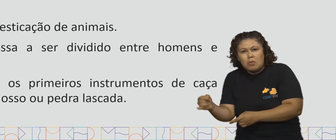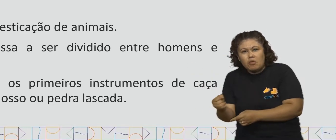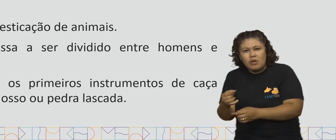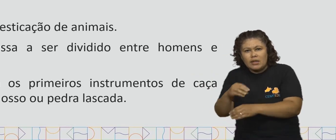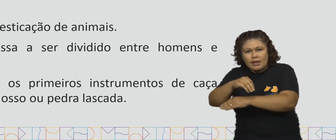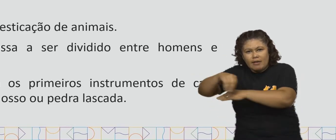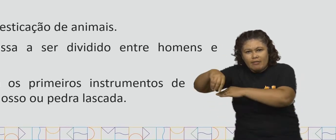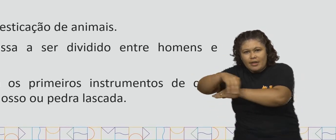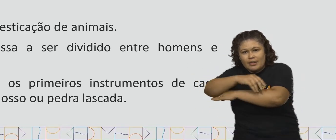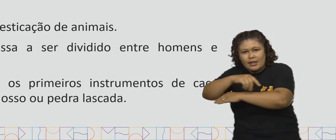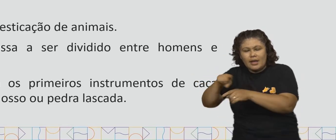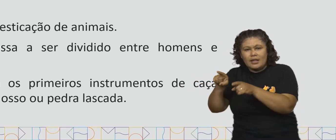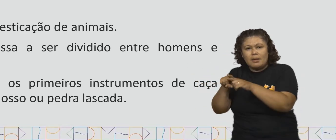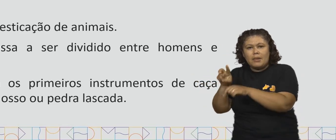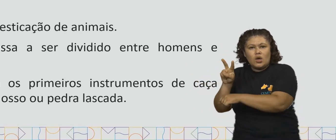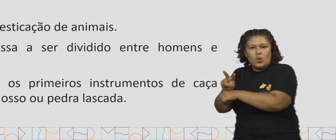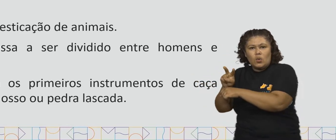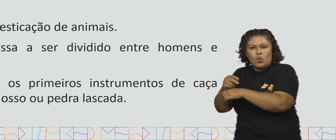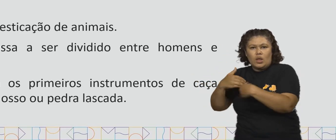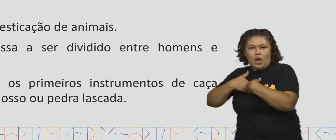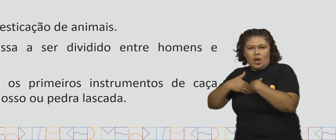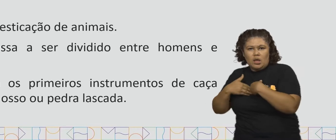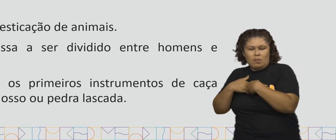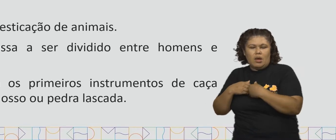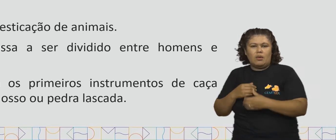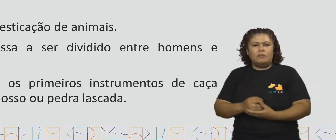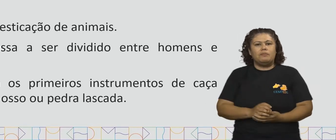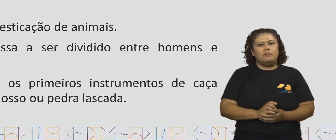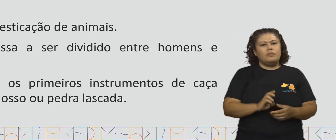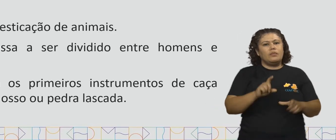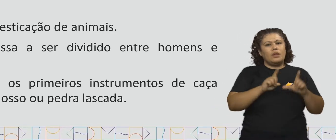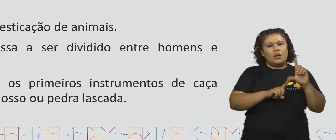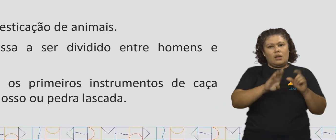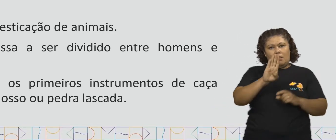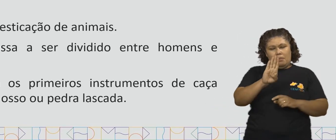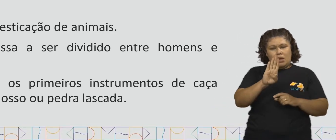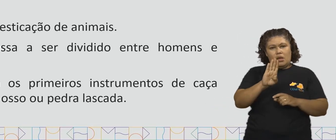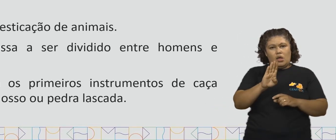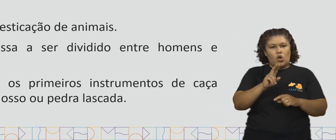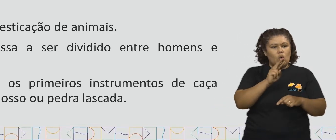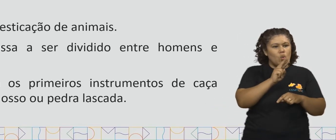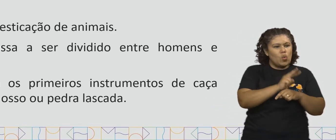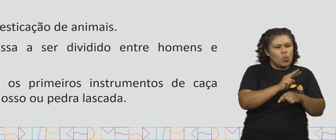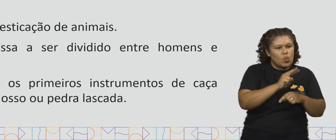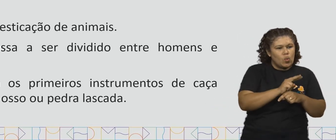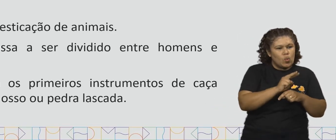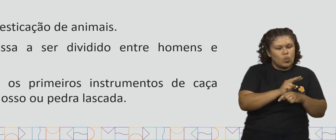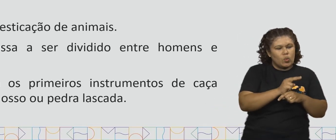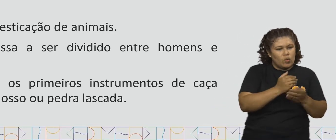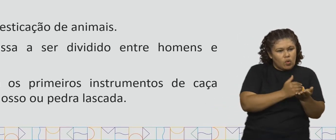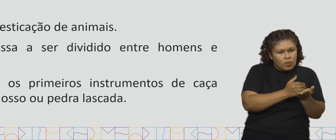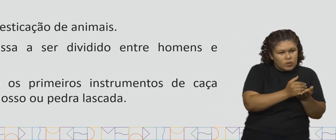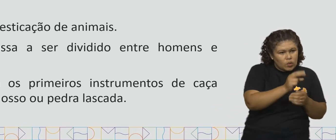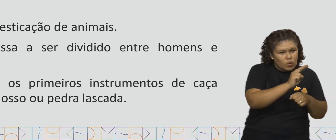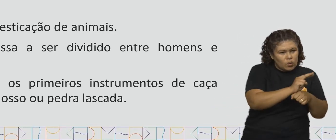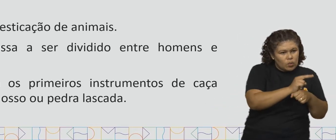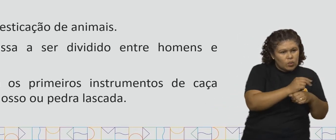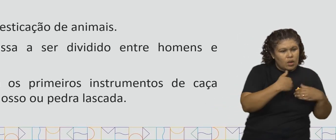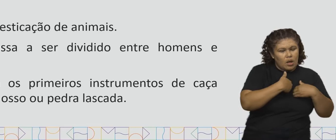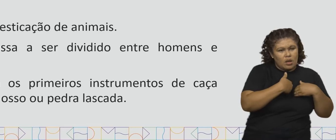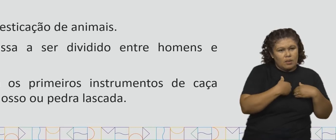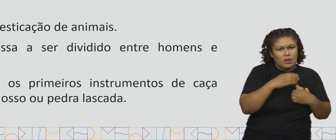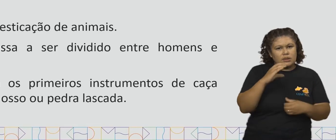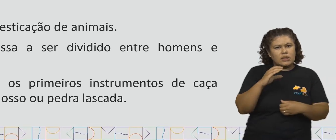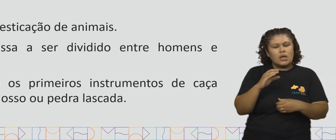Letra B, começou a domesticação de animais. Letra C, o trabalho passa a ser dividido entre homens